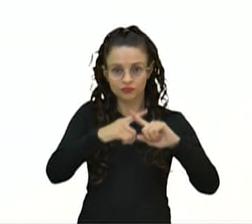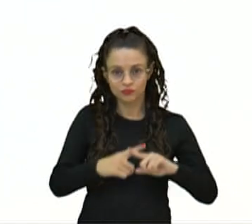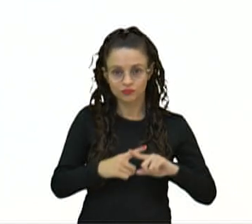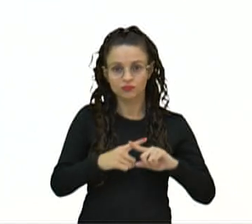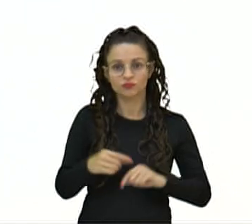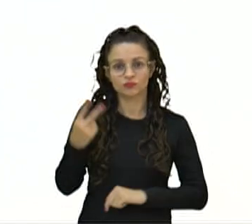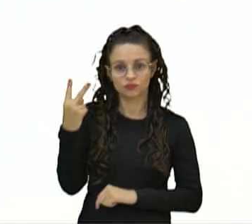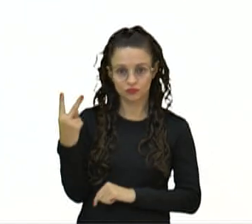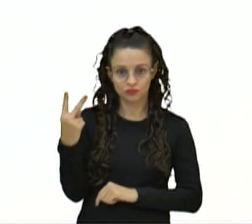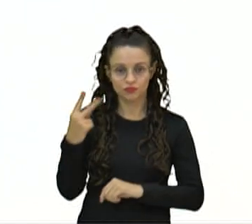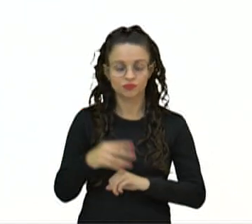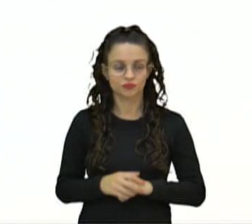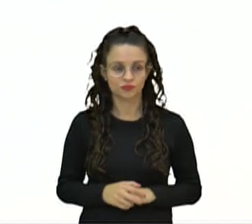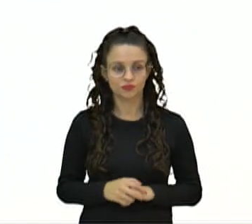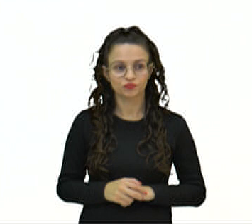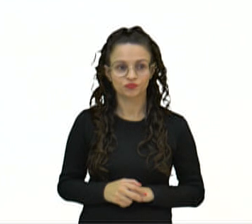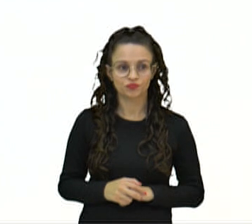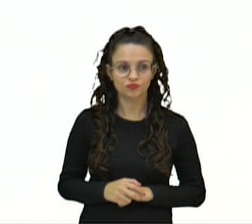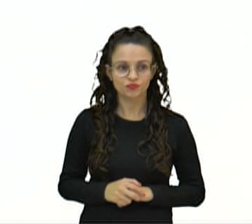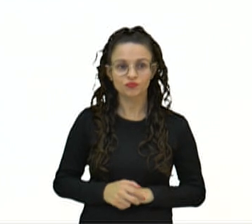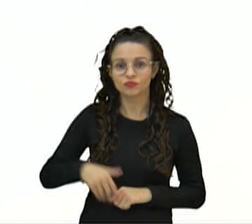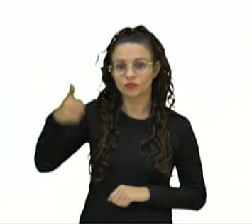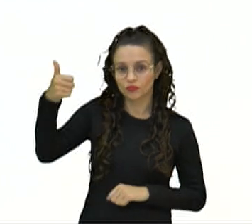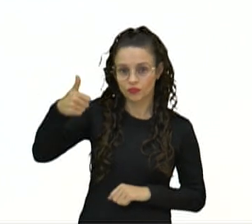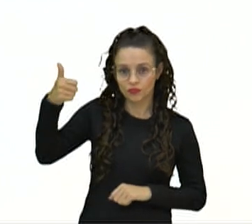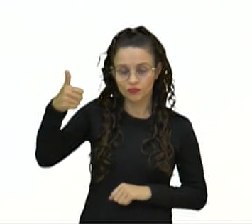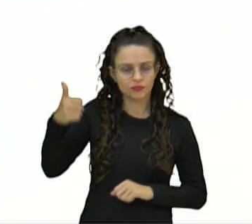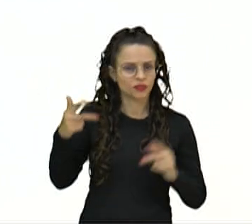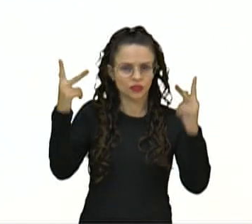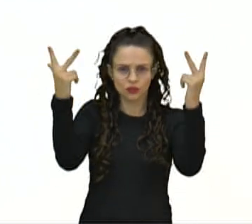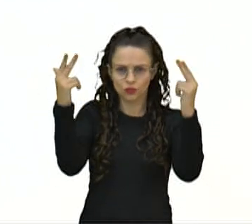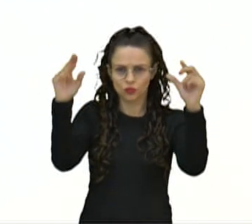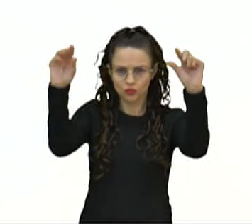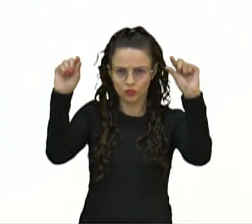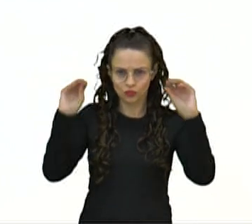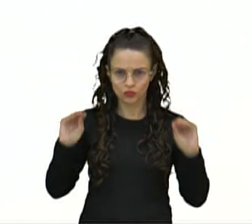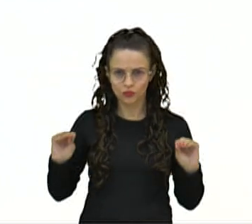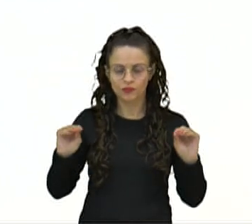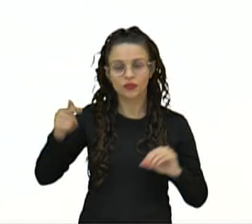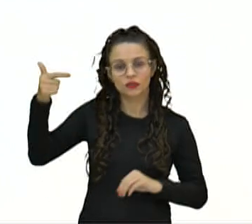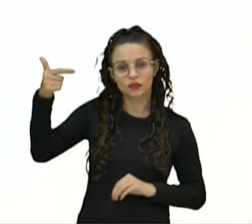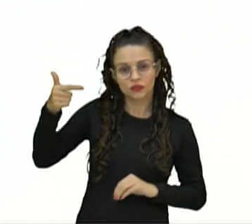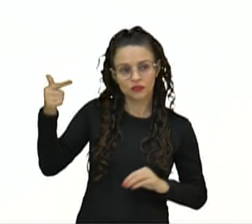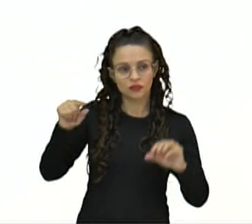por 2. Então, vai ficar assim. A primeira é igualzinha, a segunda